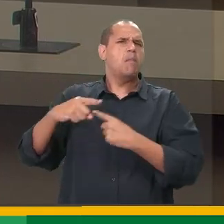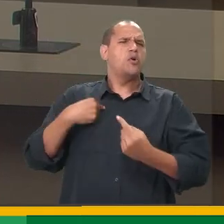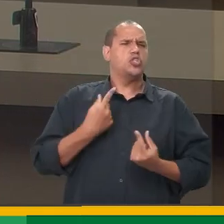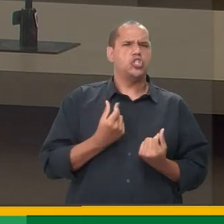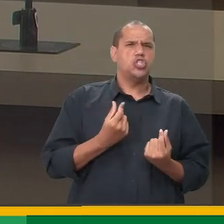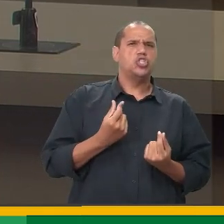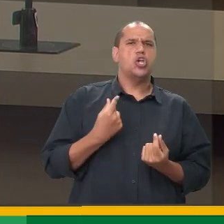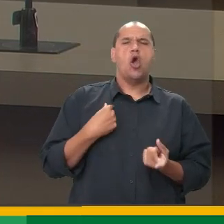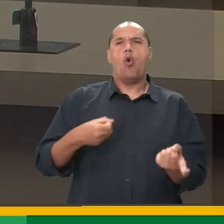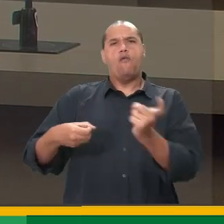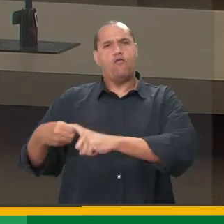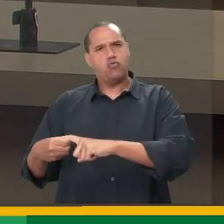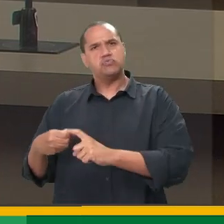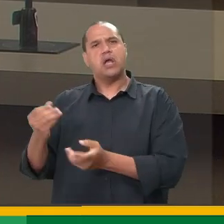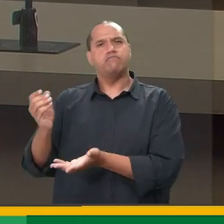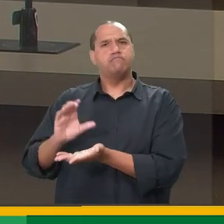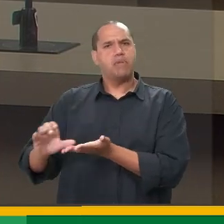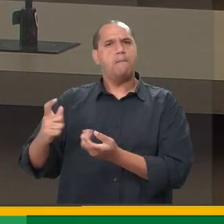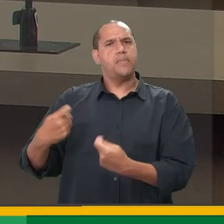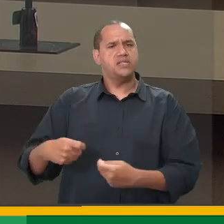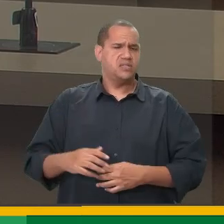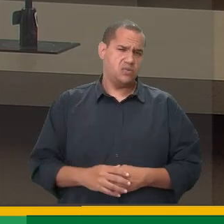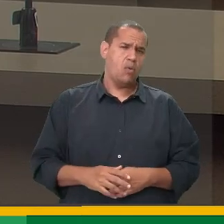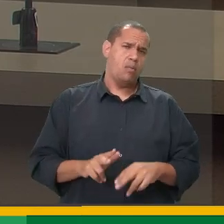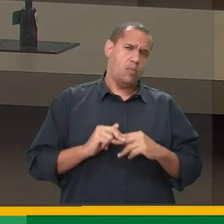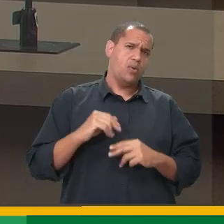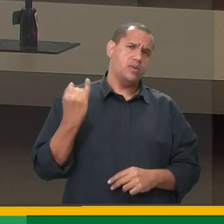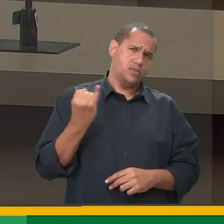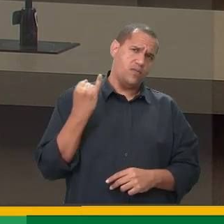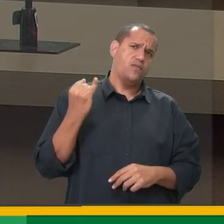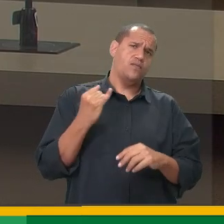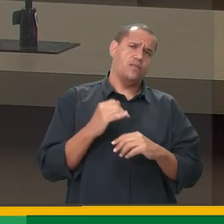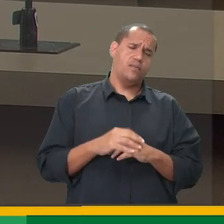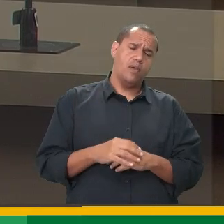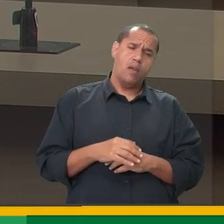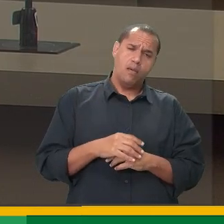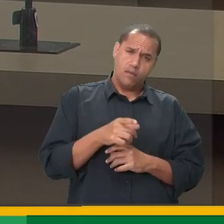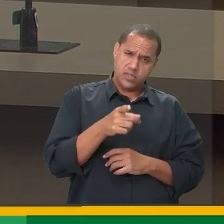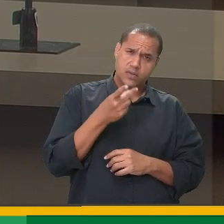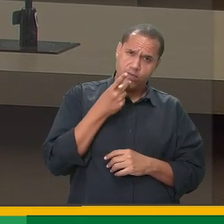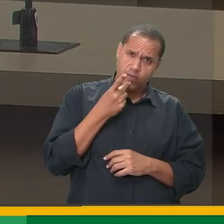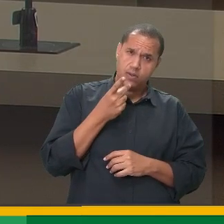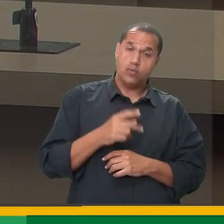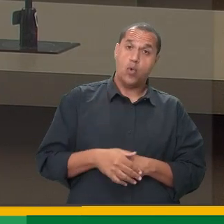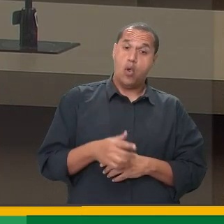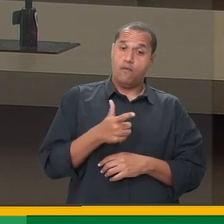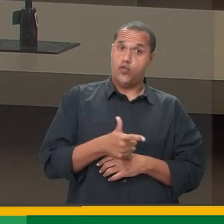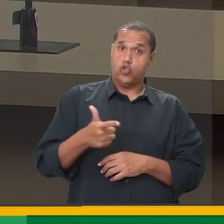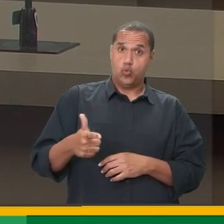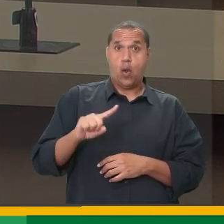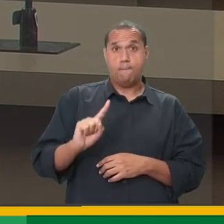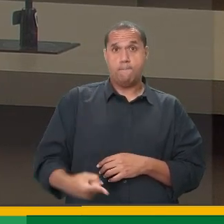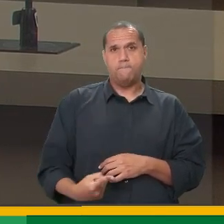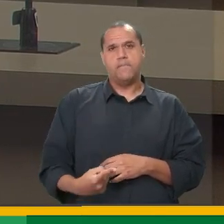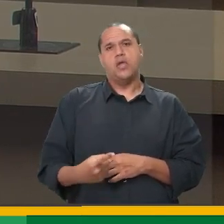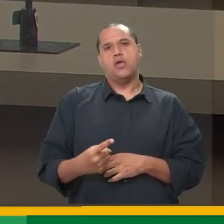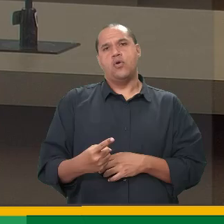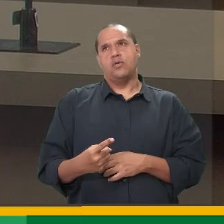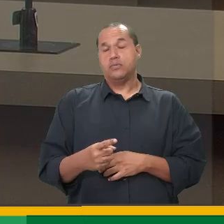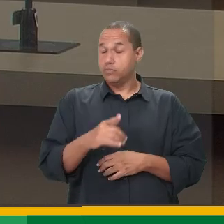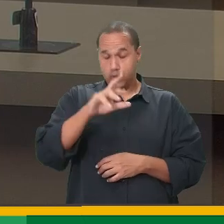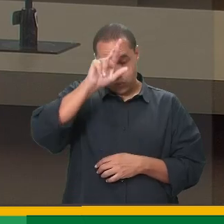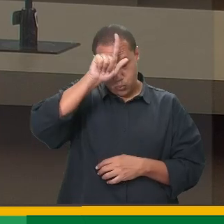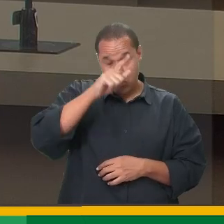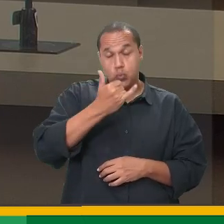acho que que é uma uma informação importante que vossa excelência trouxe aqui de 22.000 crianças que deveriam estar 26.000 que